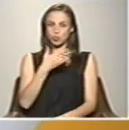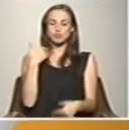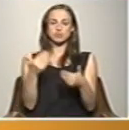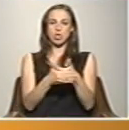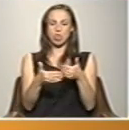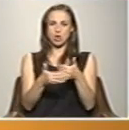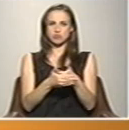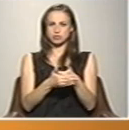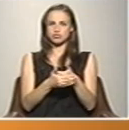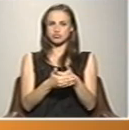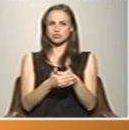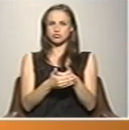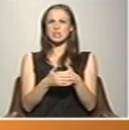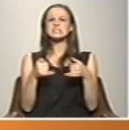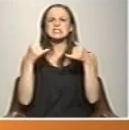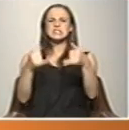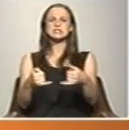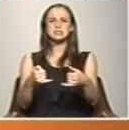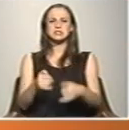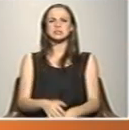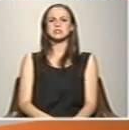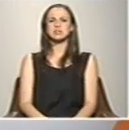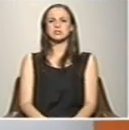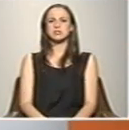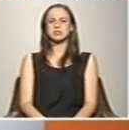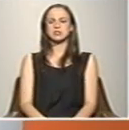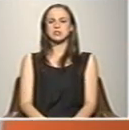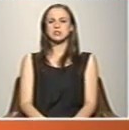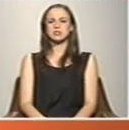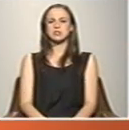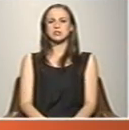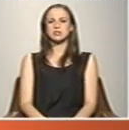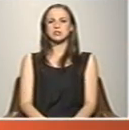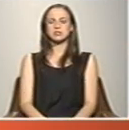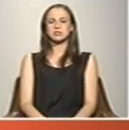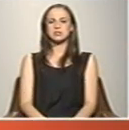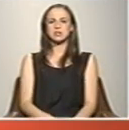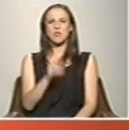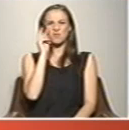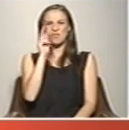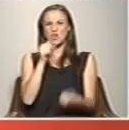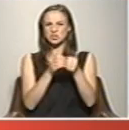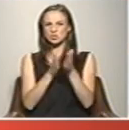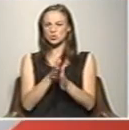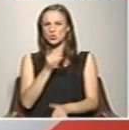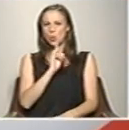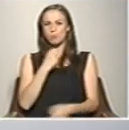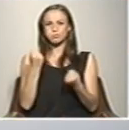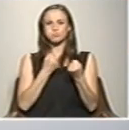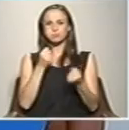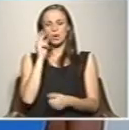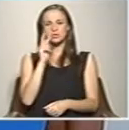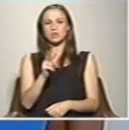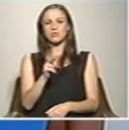se andarem um bocadinho para a esquerda. Não sei se conseguimos, porque o gráfico é muito grande, é capaz de não se ver todo. Não consigo ver a